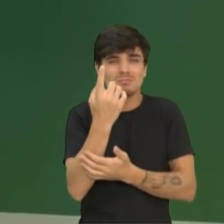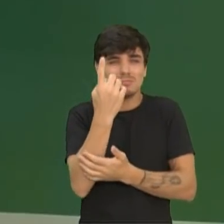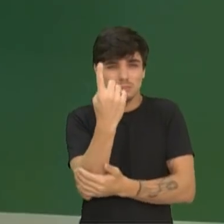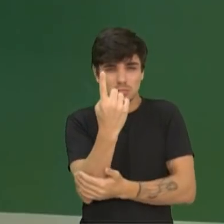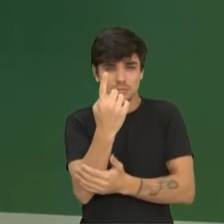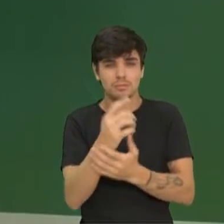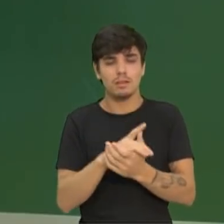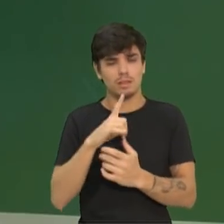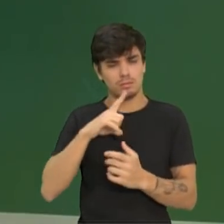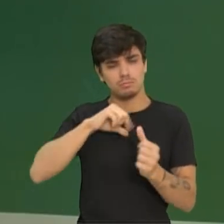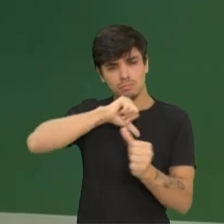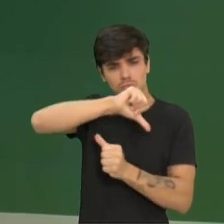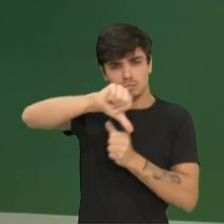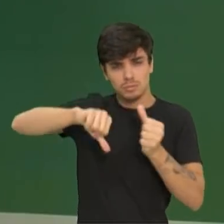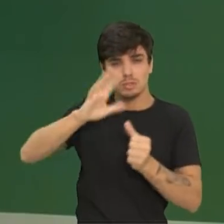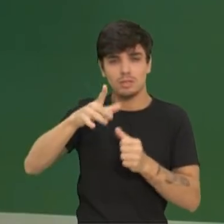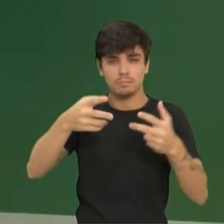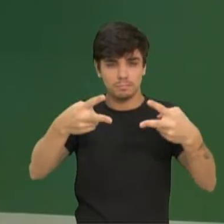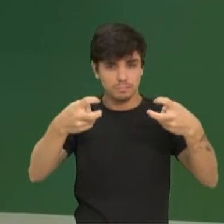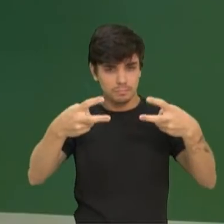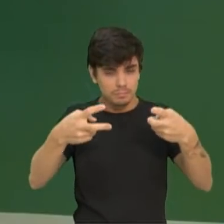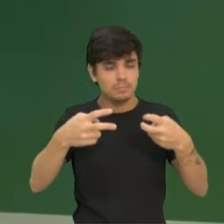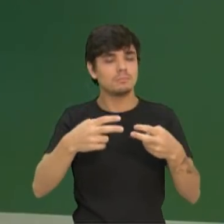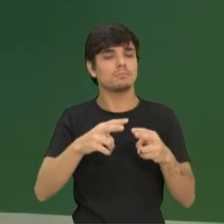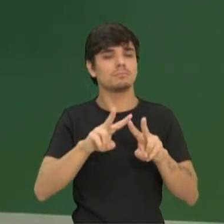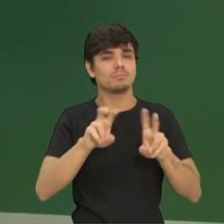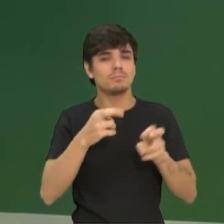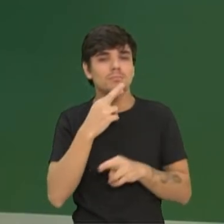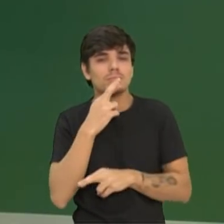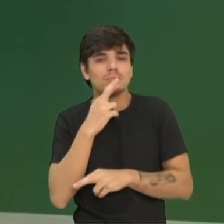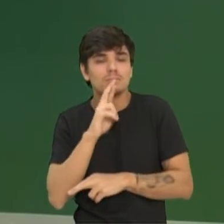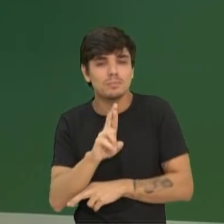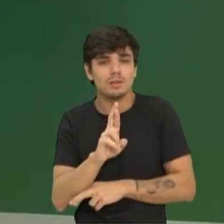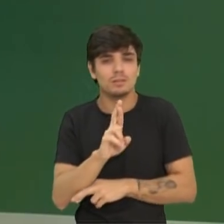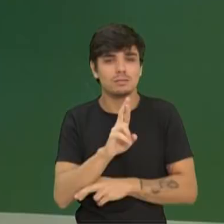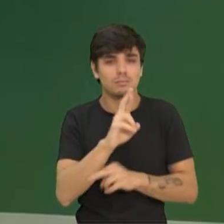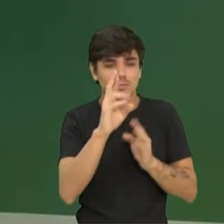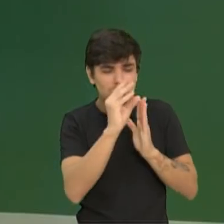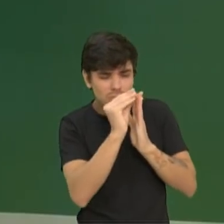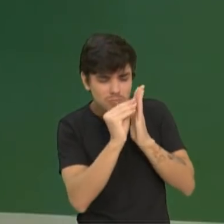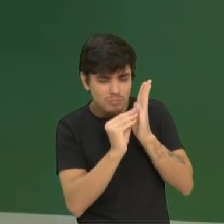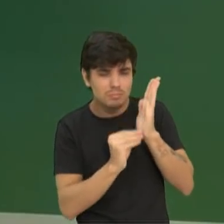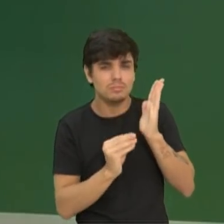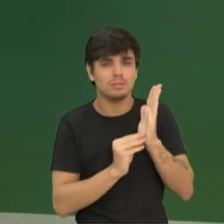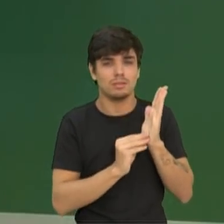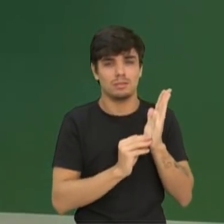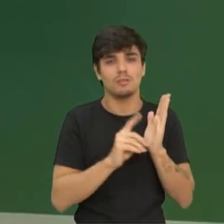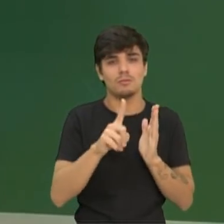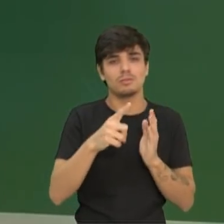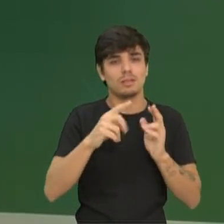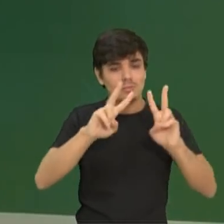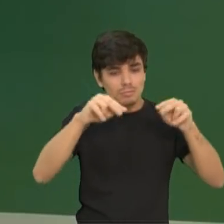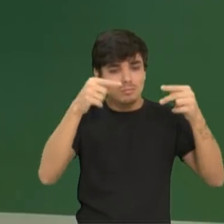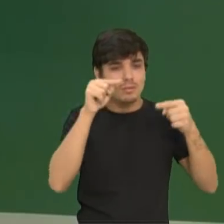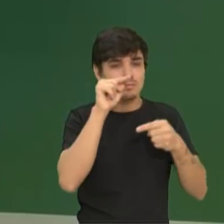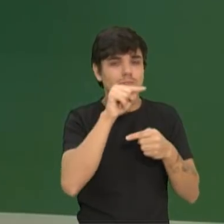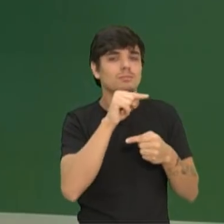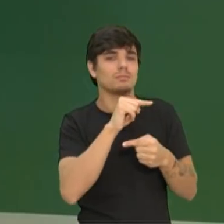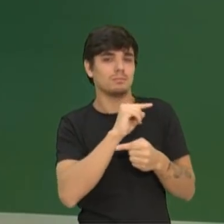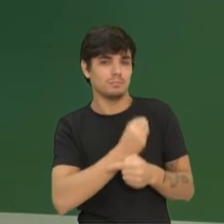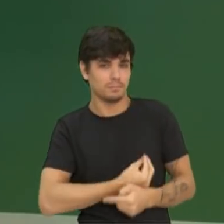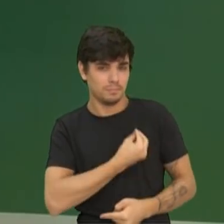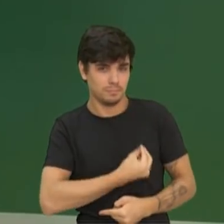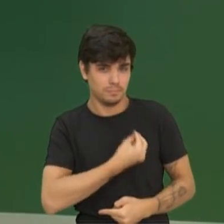você já percebeu isso. Através da resposta, da resolução dessa atividade, você irá registrar a sua